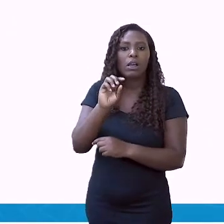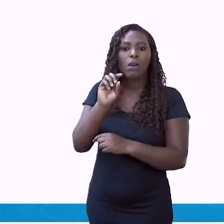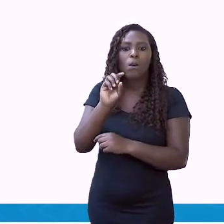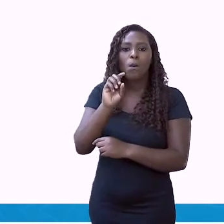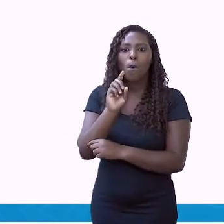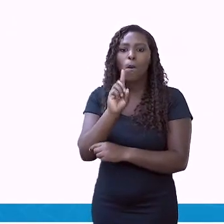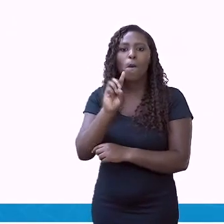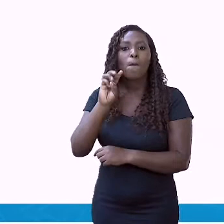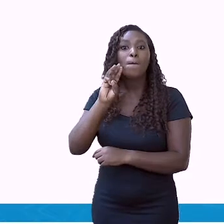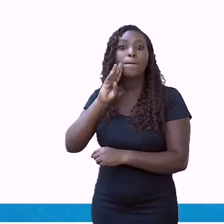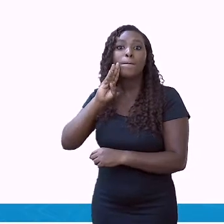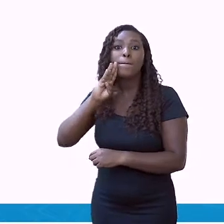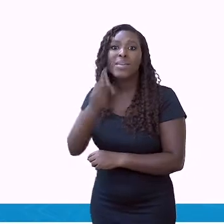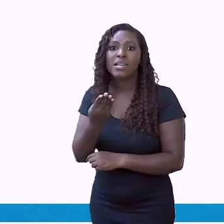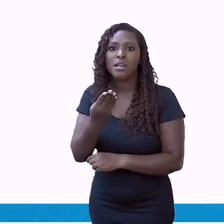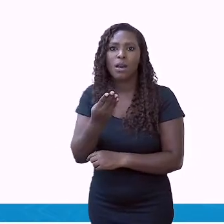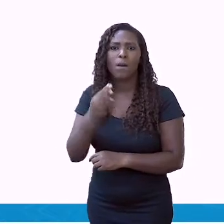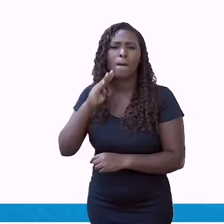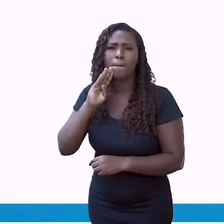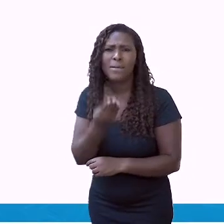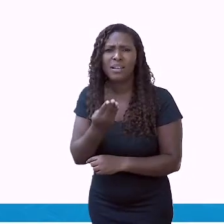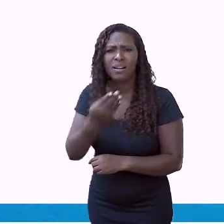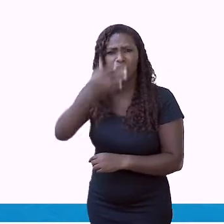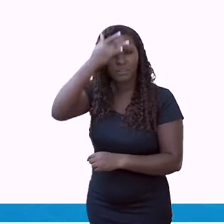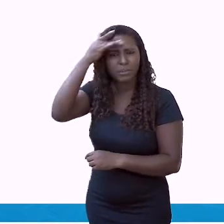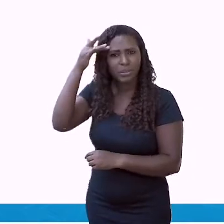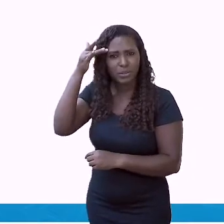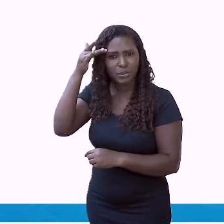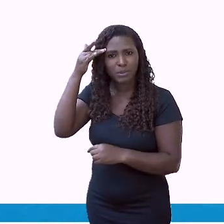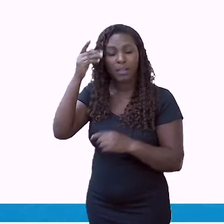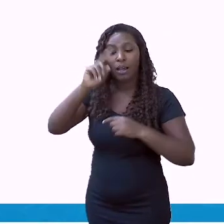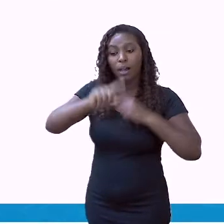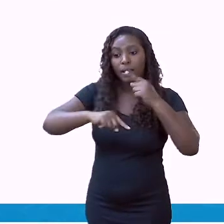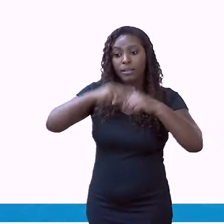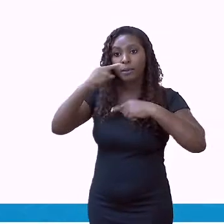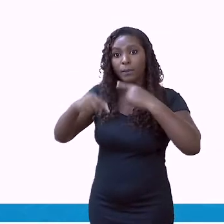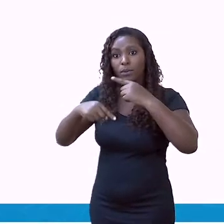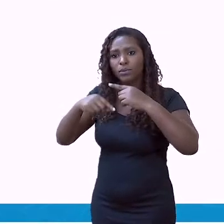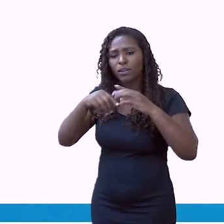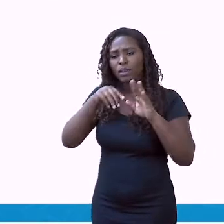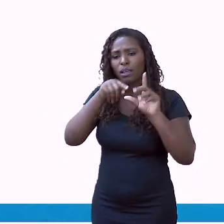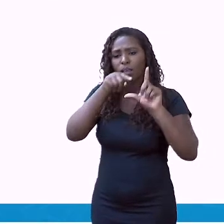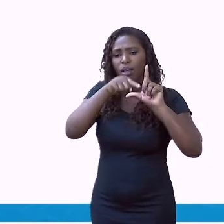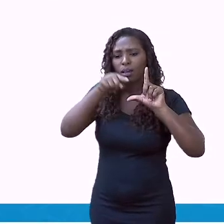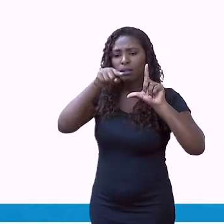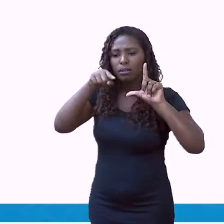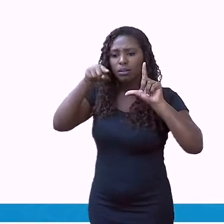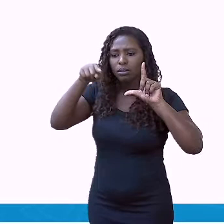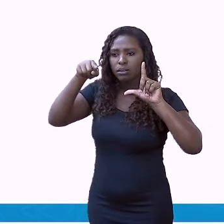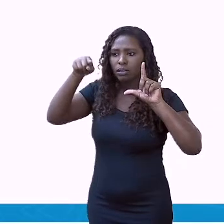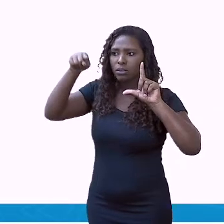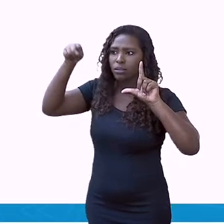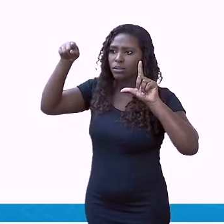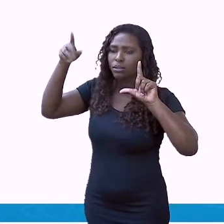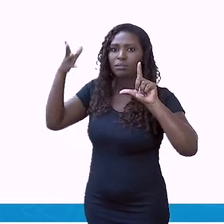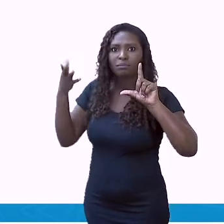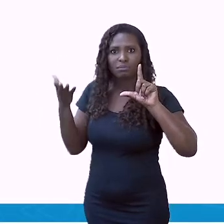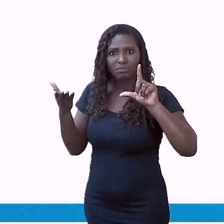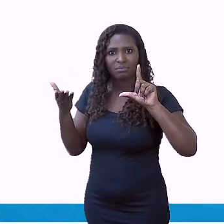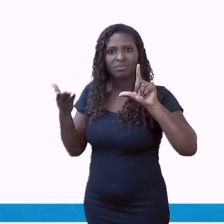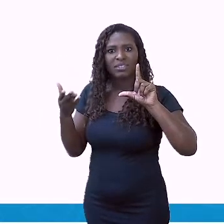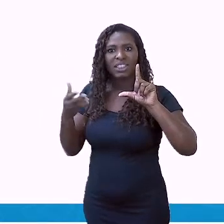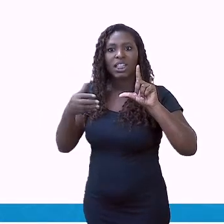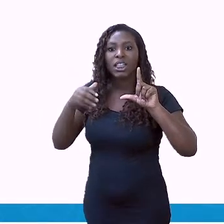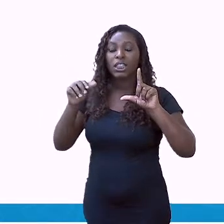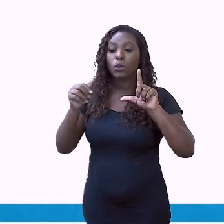multiplicando muito rápido. Nós chegamos aqui, 2012, 2010, vamos sempre arredondar,